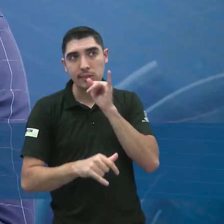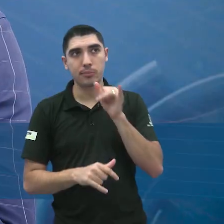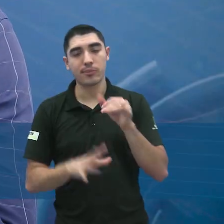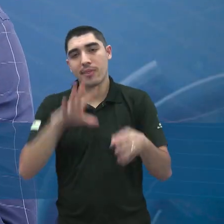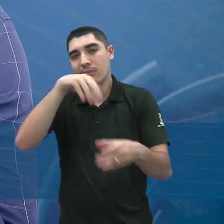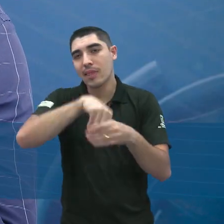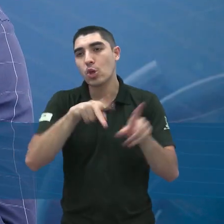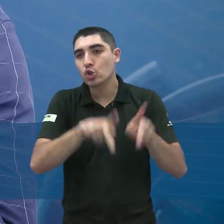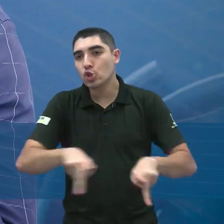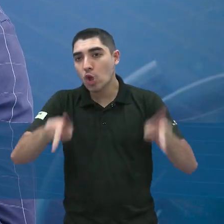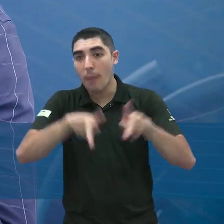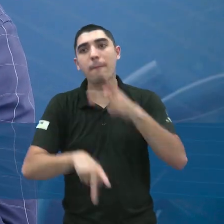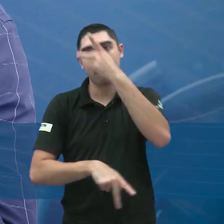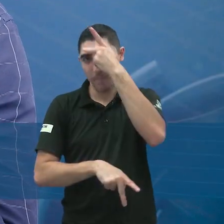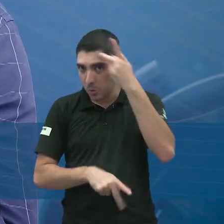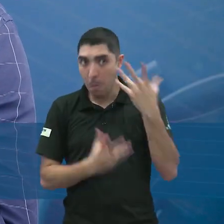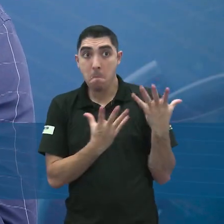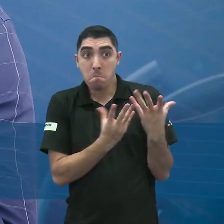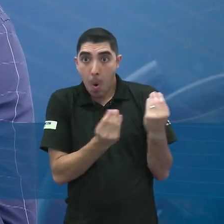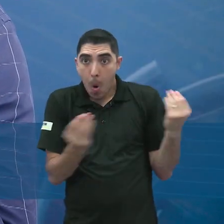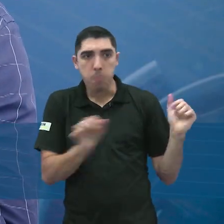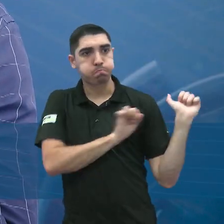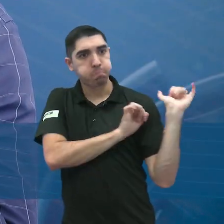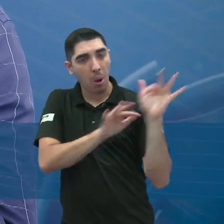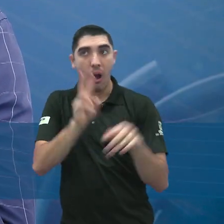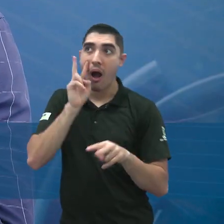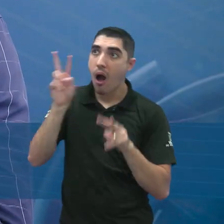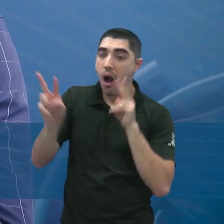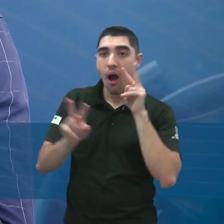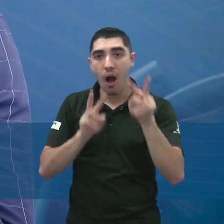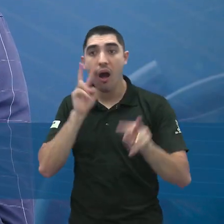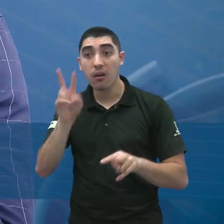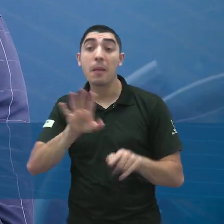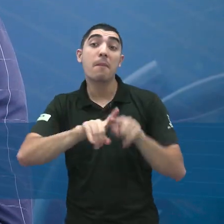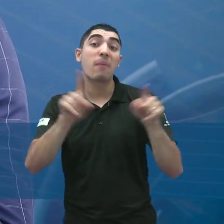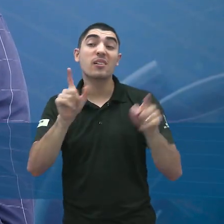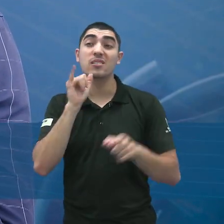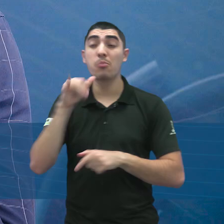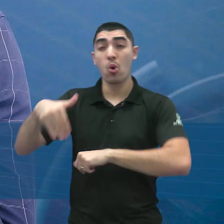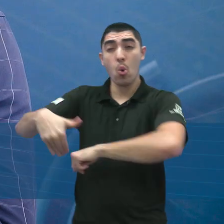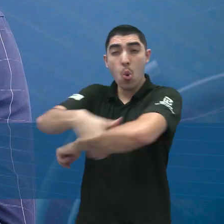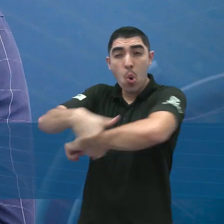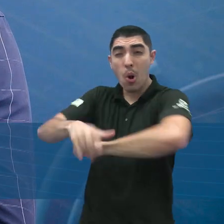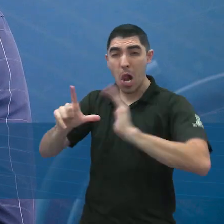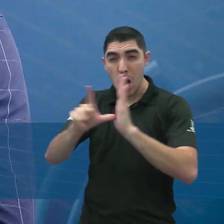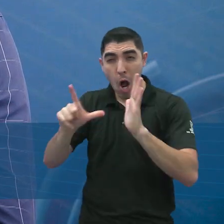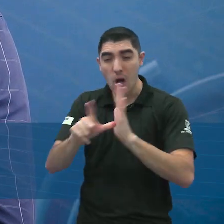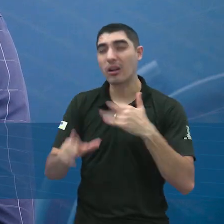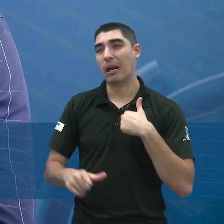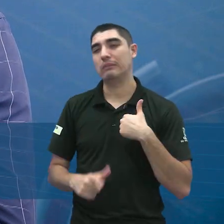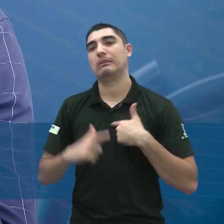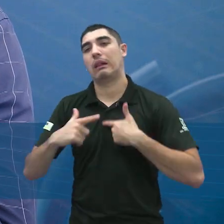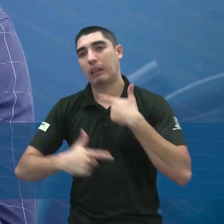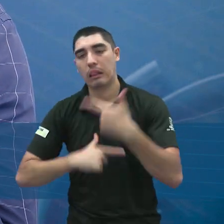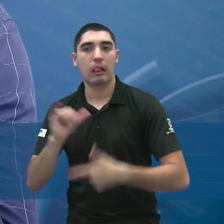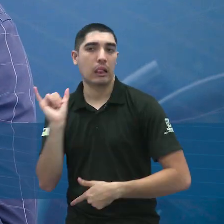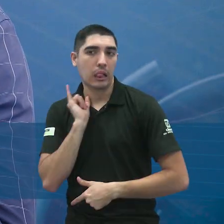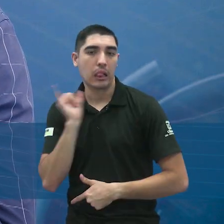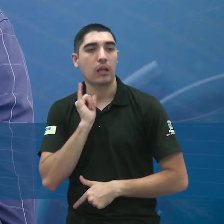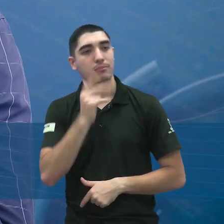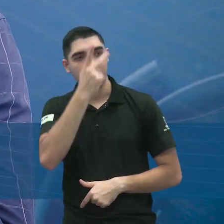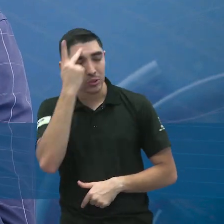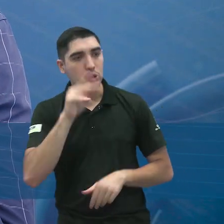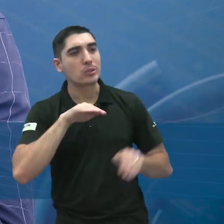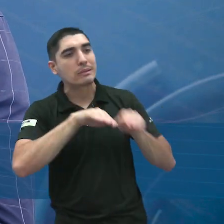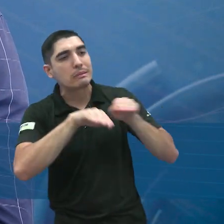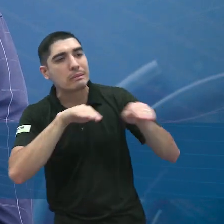tem milhares de pessoas já acessando aquele grande centro comercial. Enquanto se você montar numa loja de rua, você vai ter que fazer um trabalho para trazer as pessoas